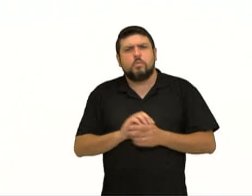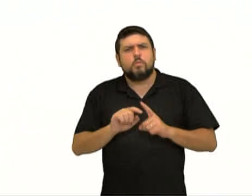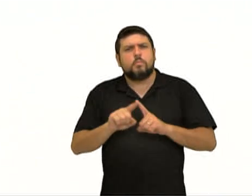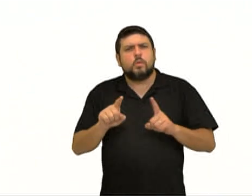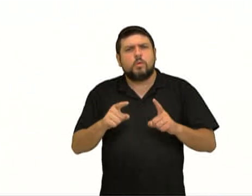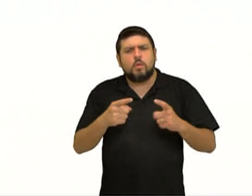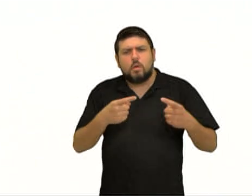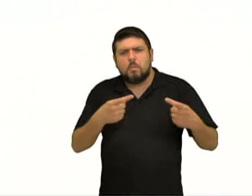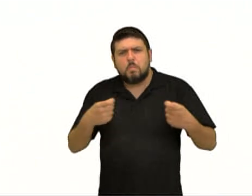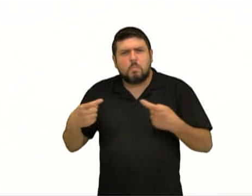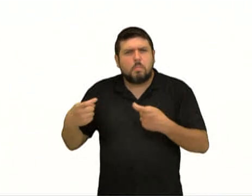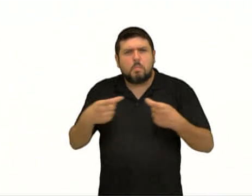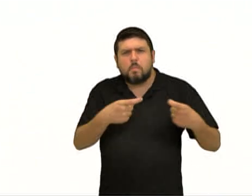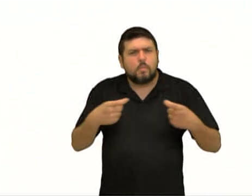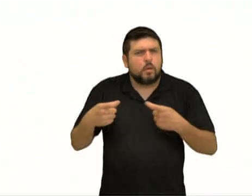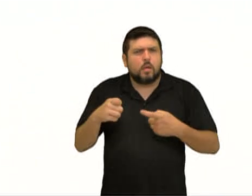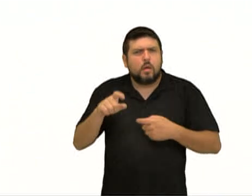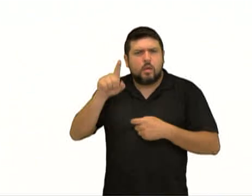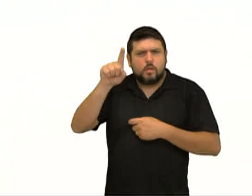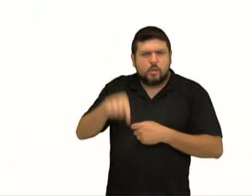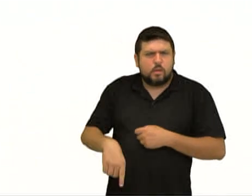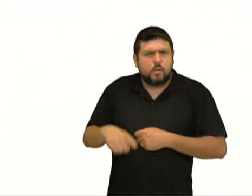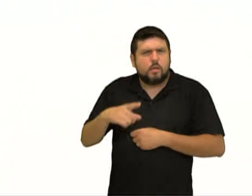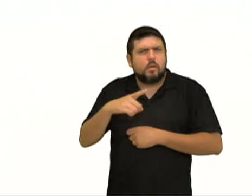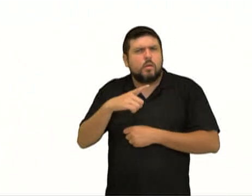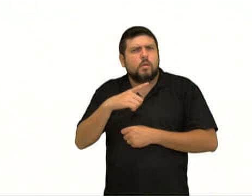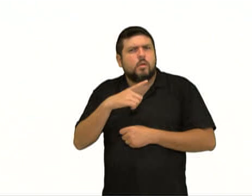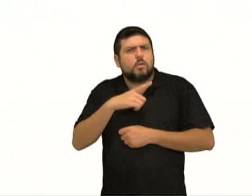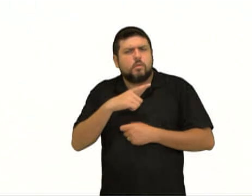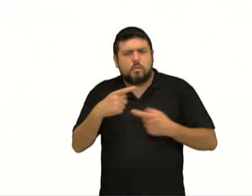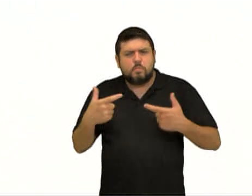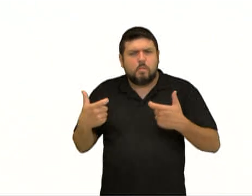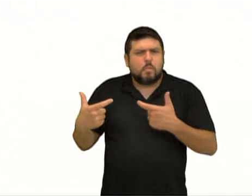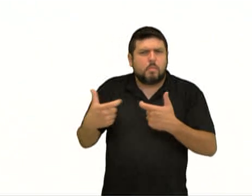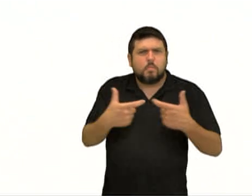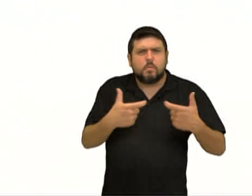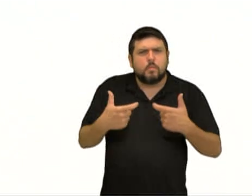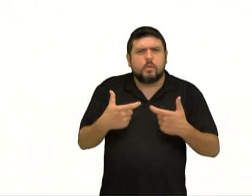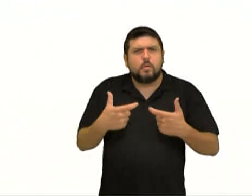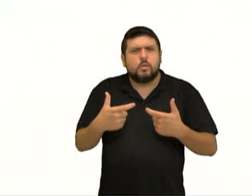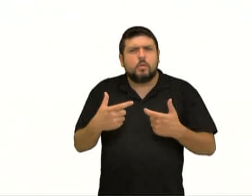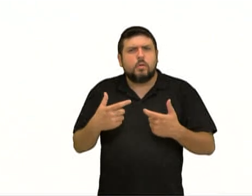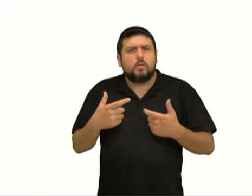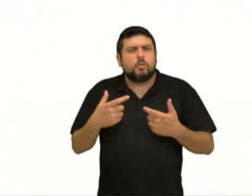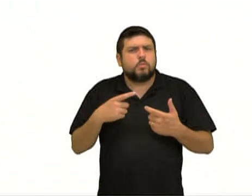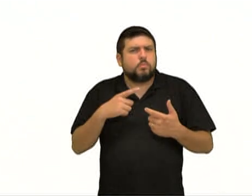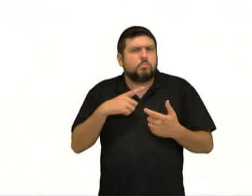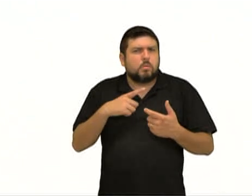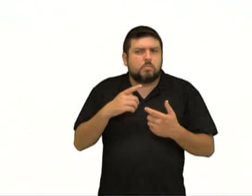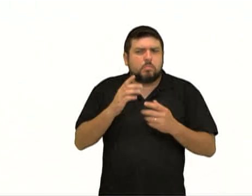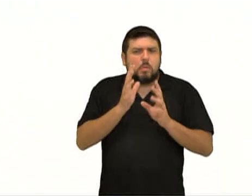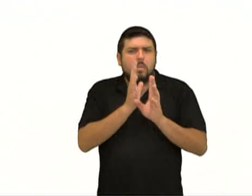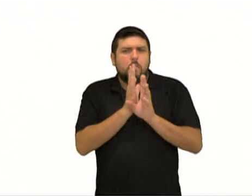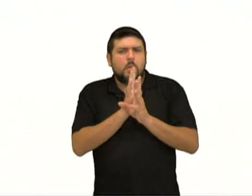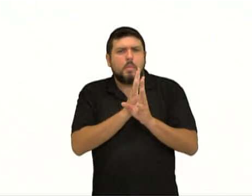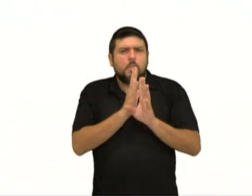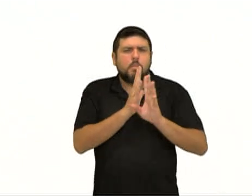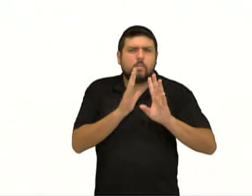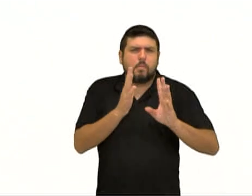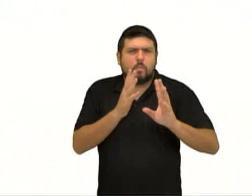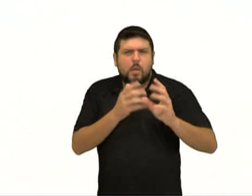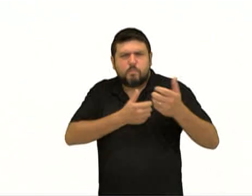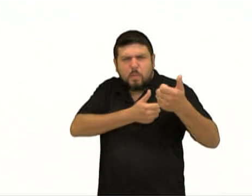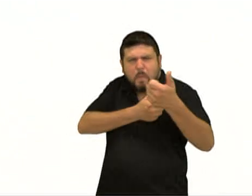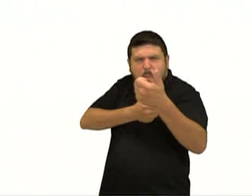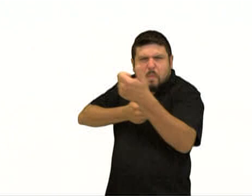uma guerra interna atualmente? Acontecer uma guerra de novo dessas proporções, com soldados em trincheiras,